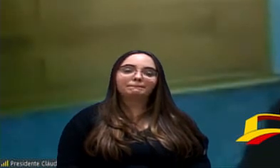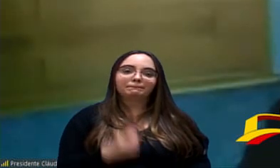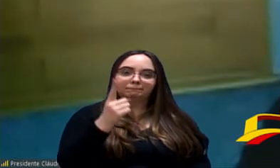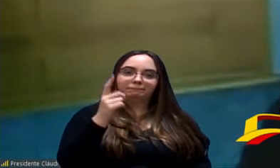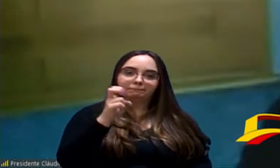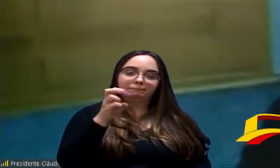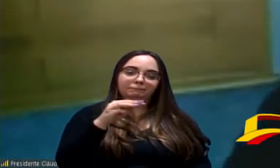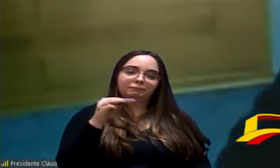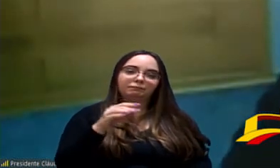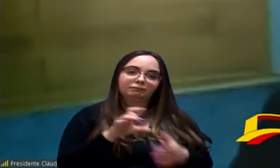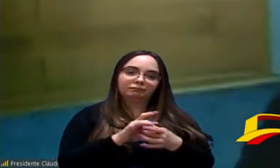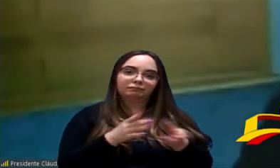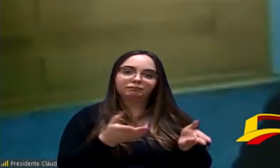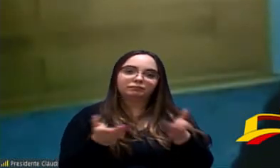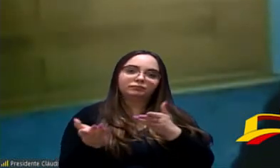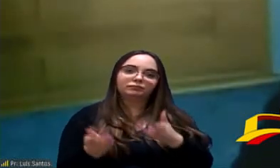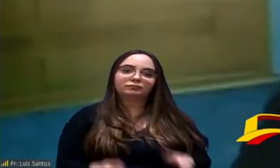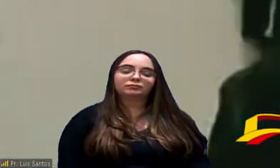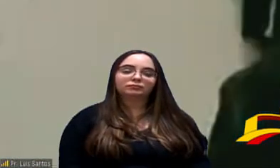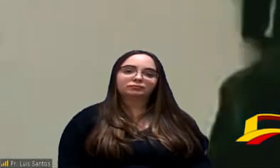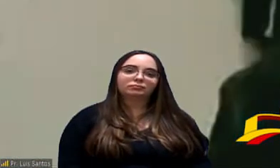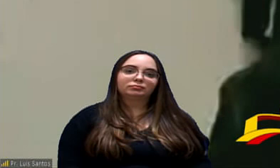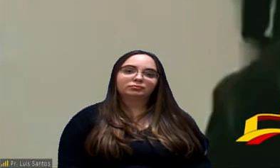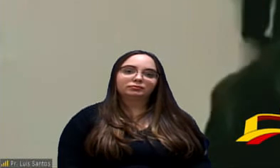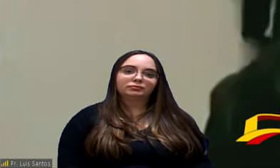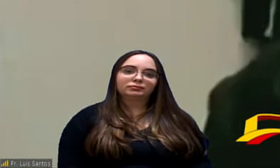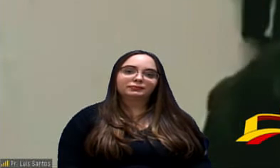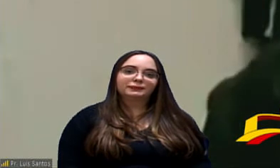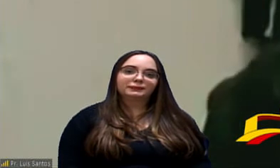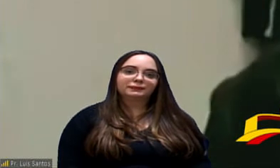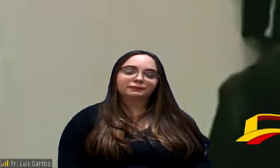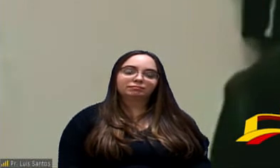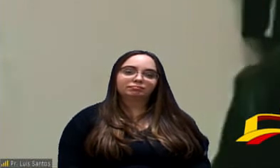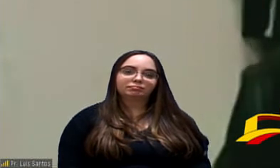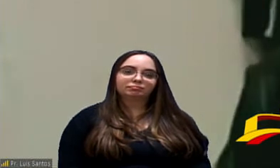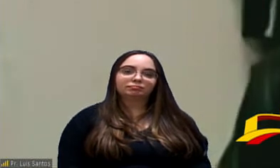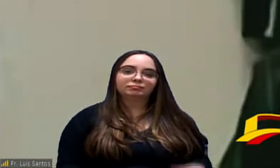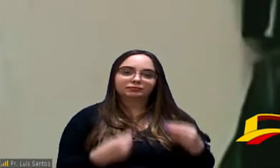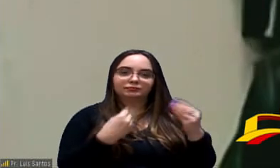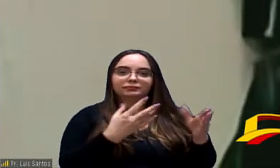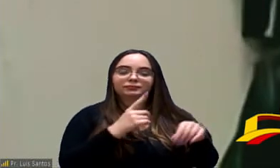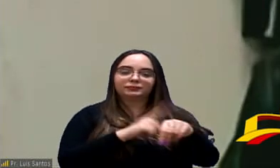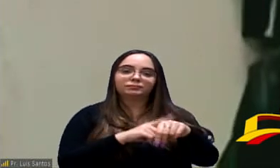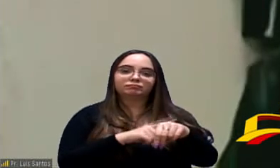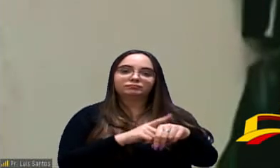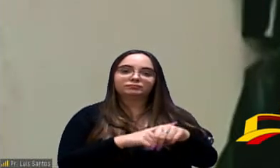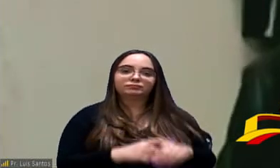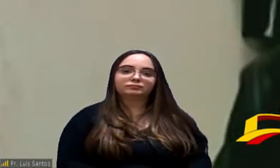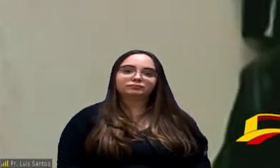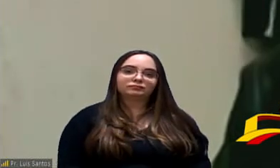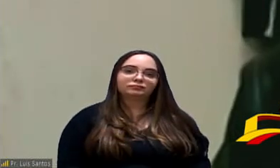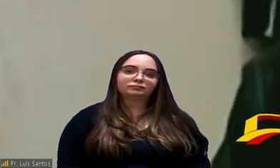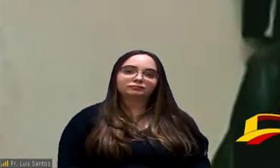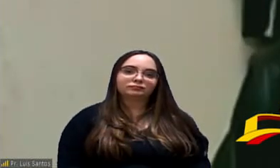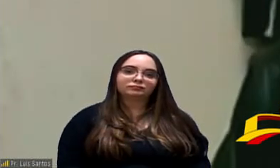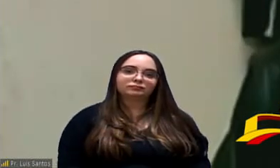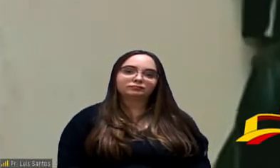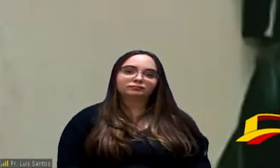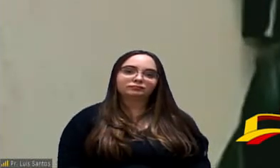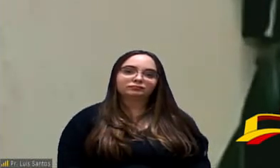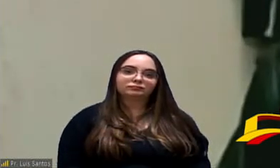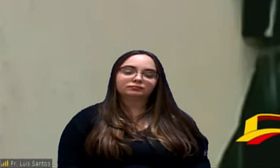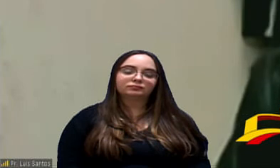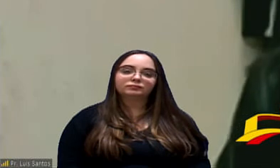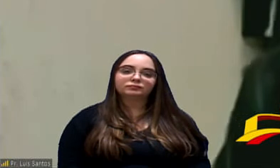15 minutos, vereador. Estou cedendo para você, Ítalo, estou falando em parte, tá bom? Então,